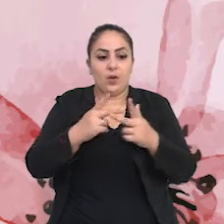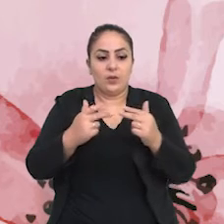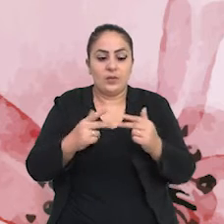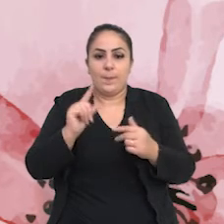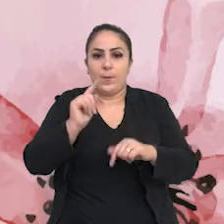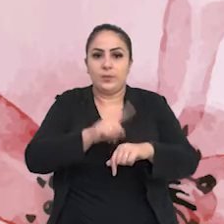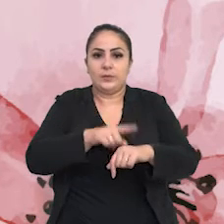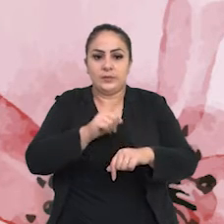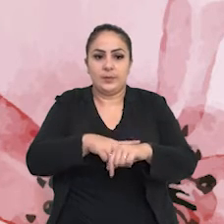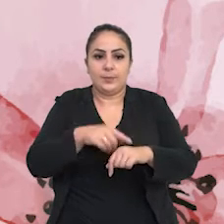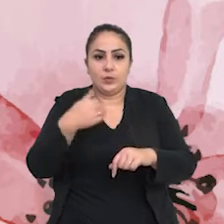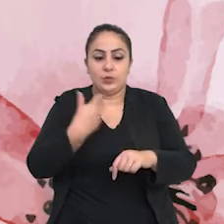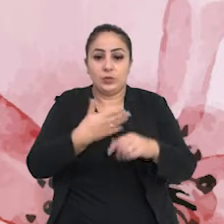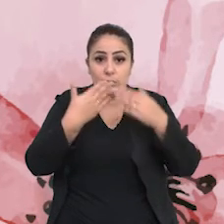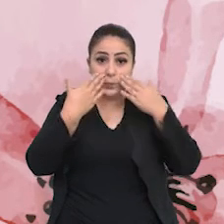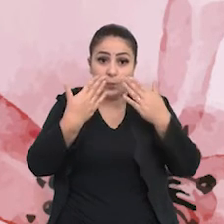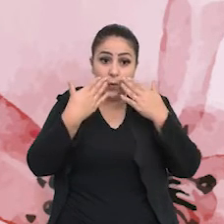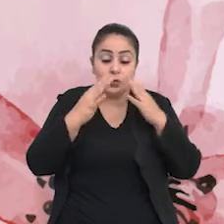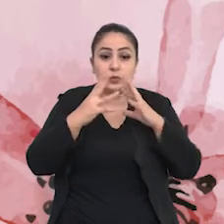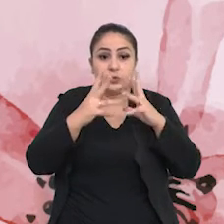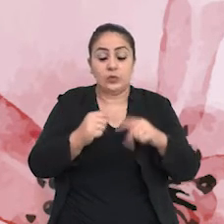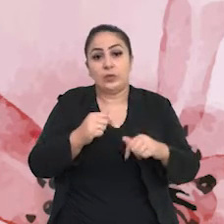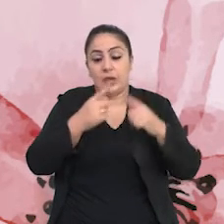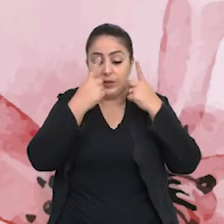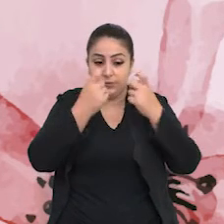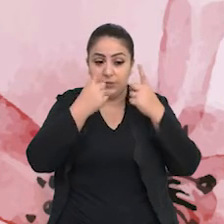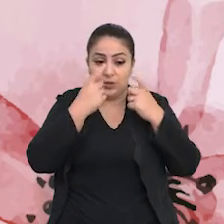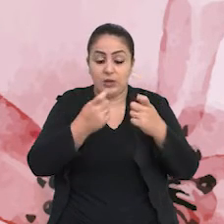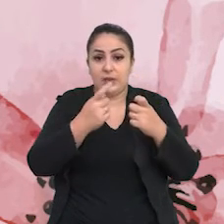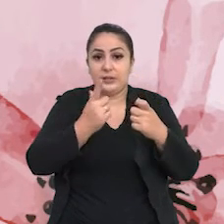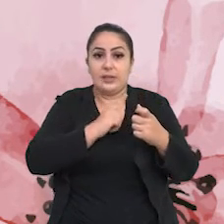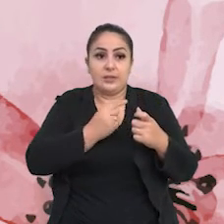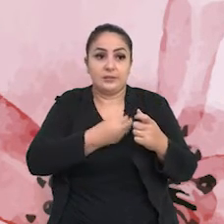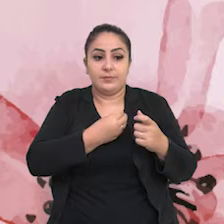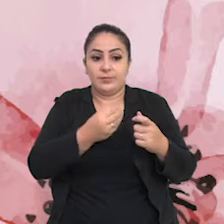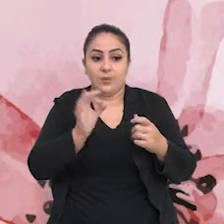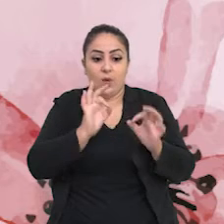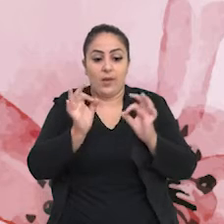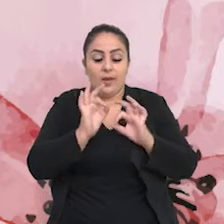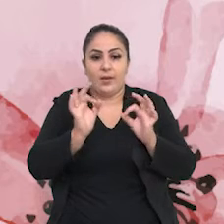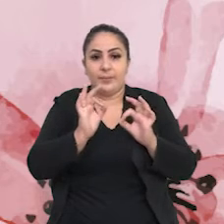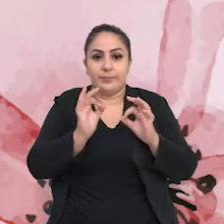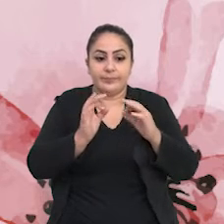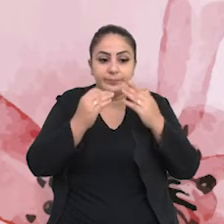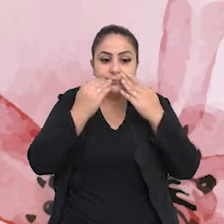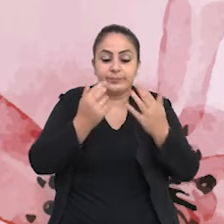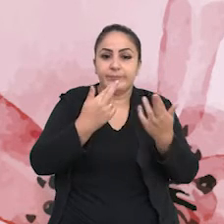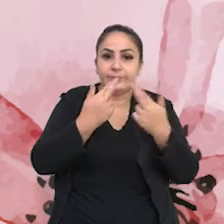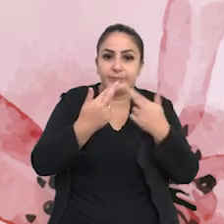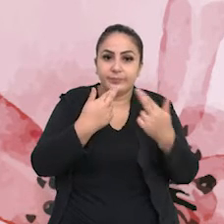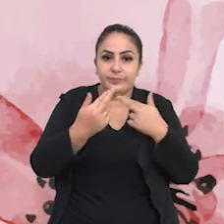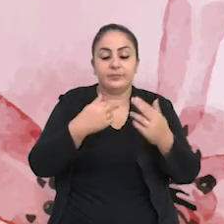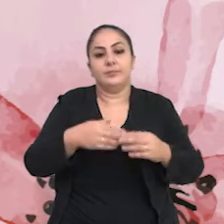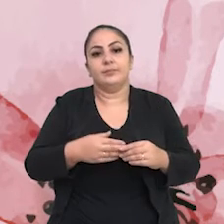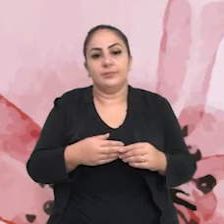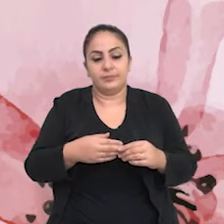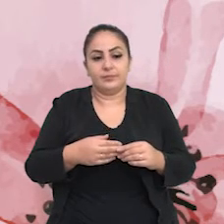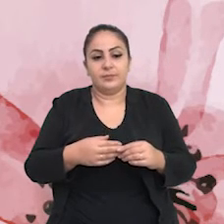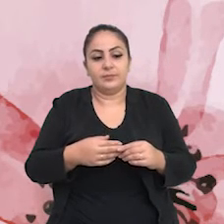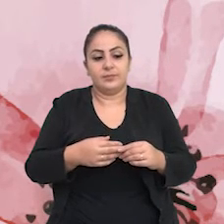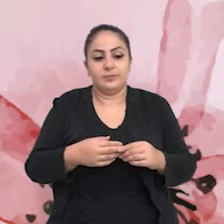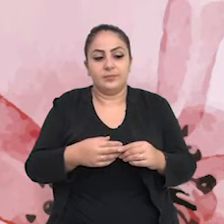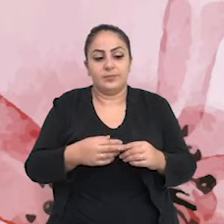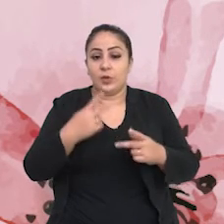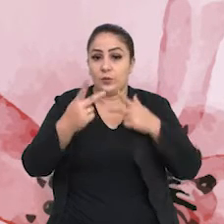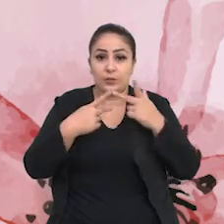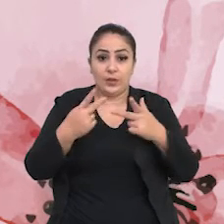Fatos recentes nos demonstram que essa violência, ela não é meramente uma questão de relacionamento.